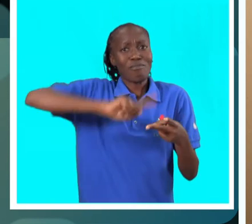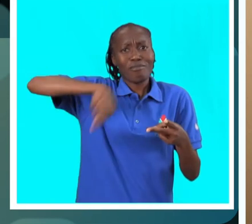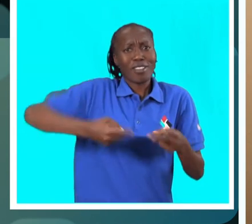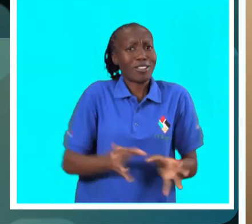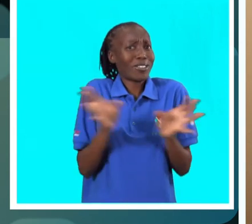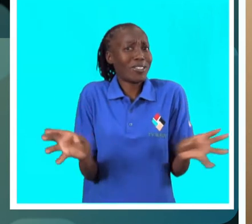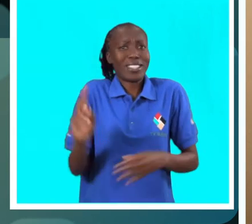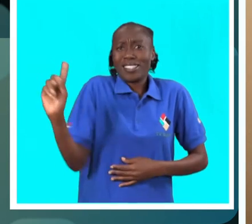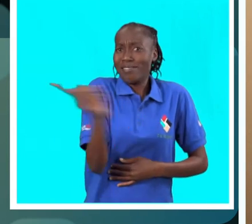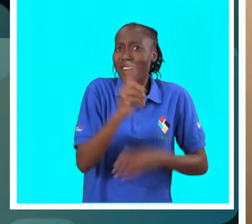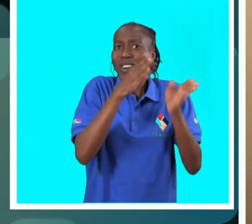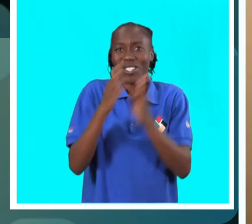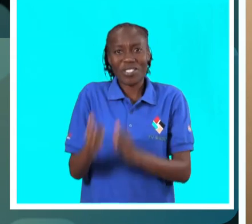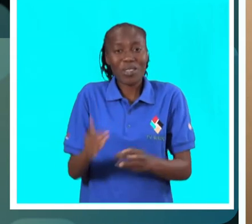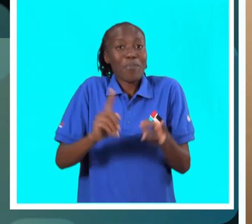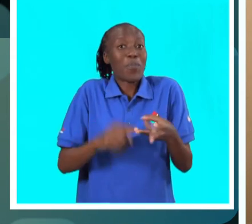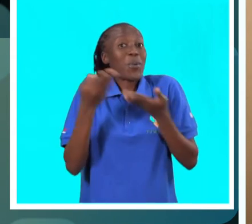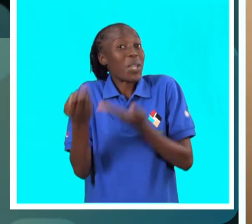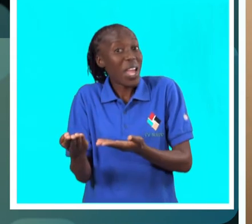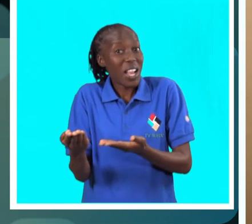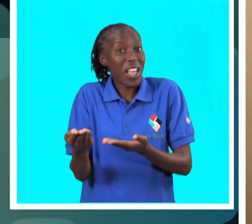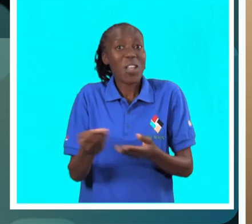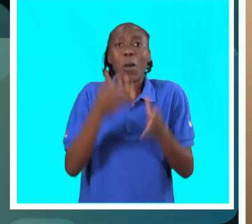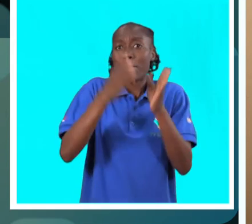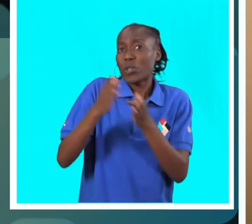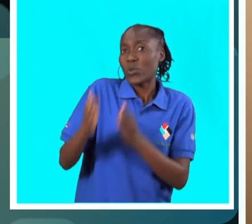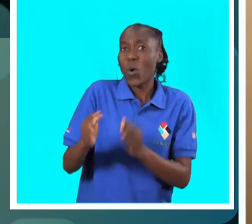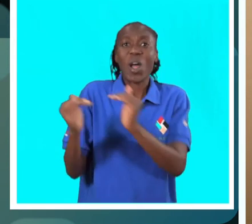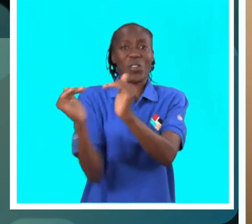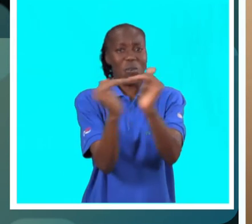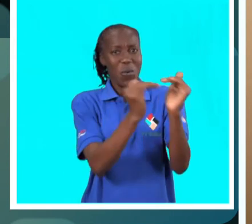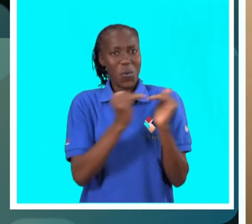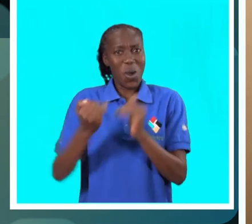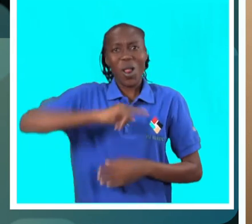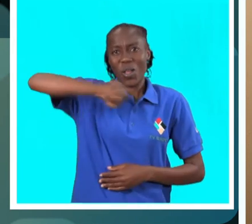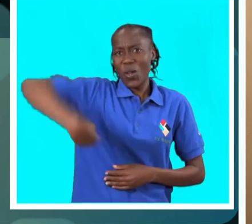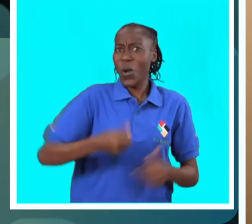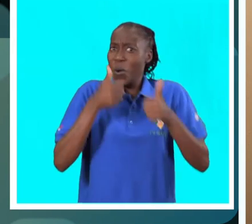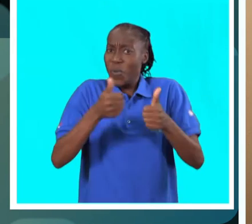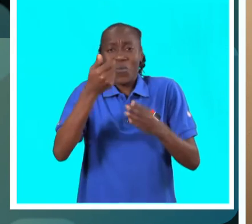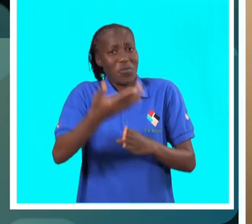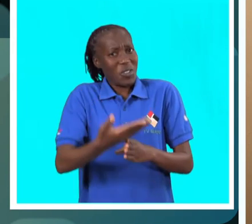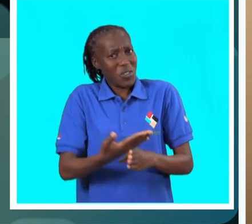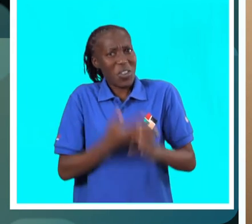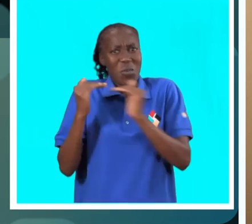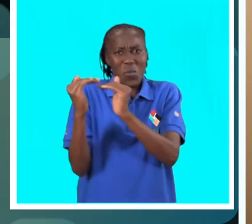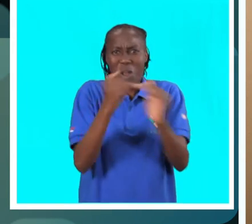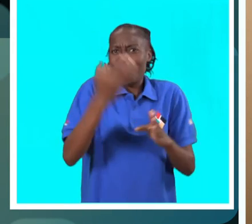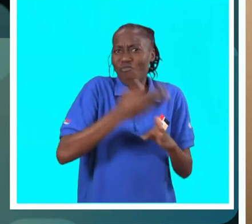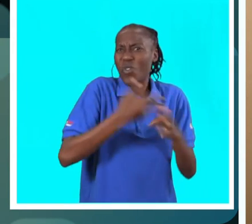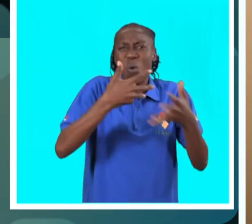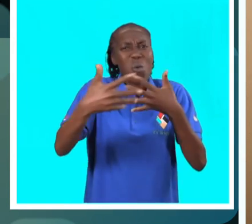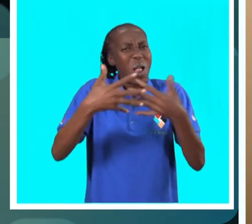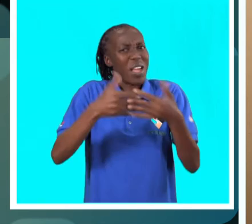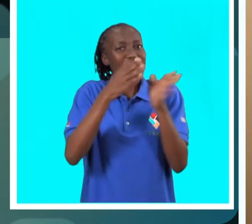excluímos essas pessoas, porque, afinal de contas, elas são pessoas iguais a nós, com boas habilidades, igual a